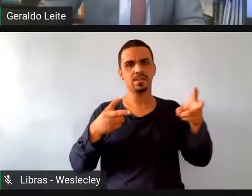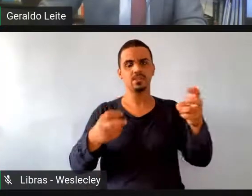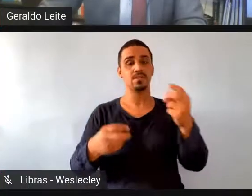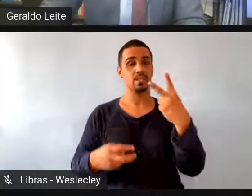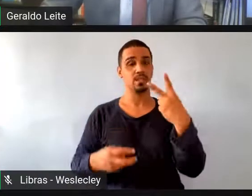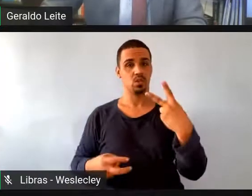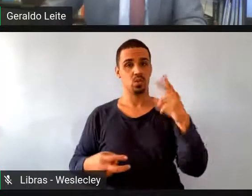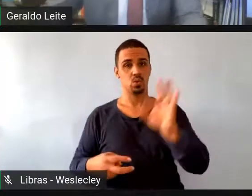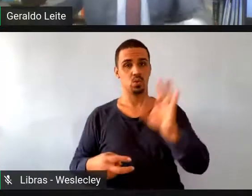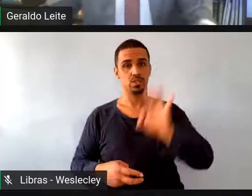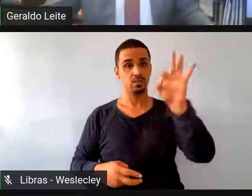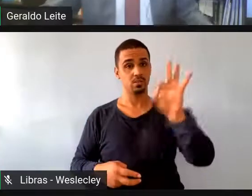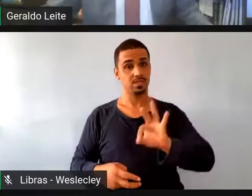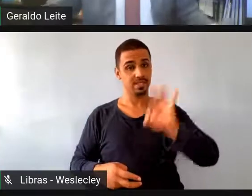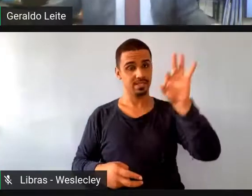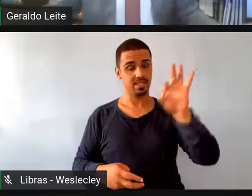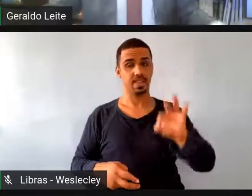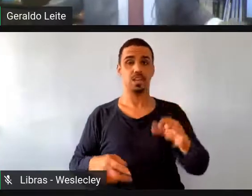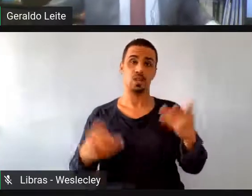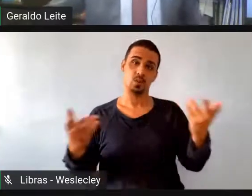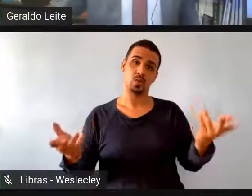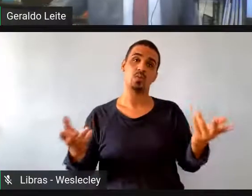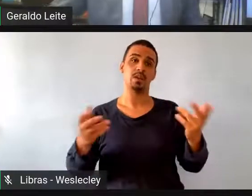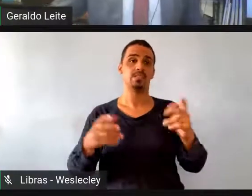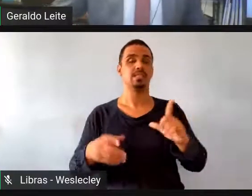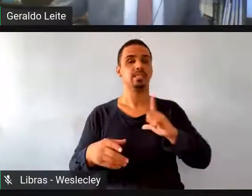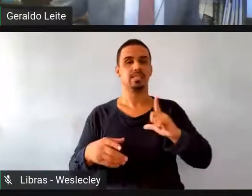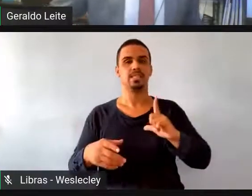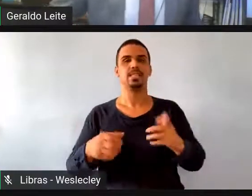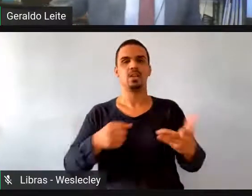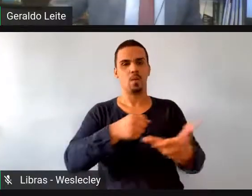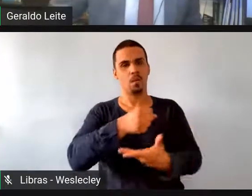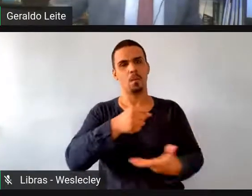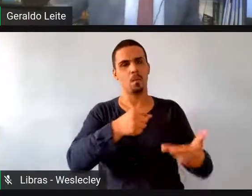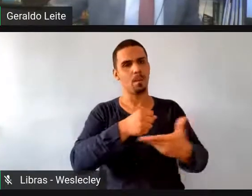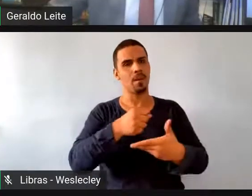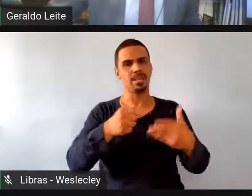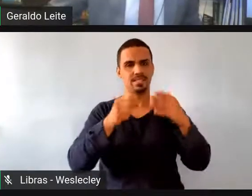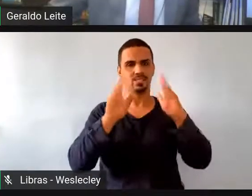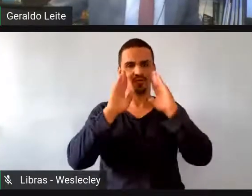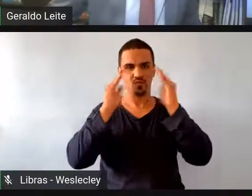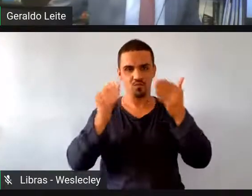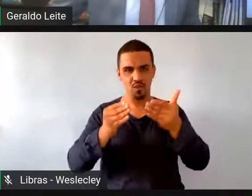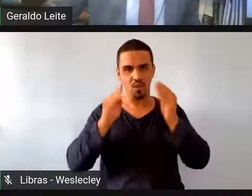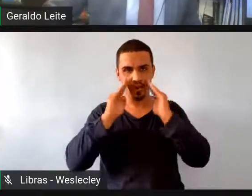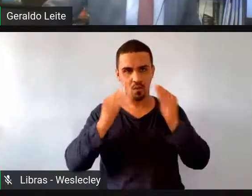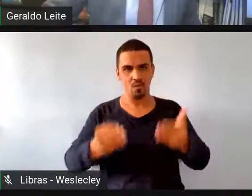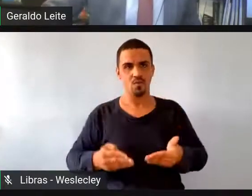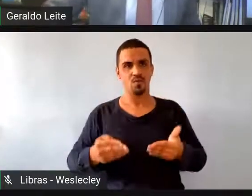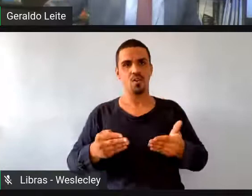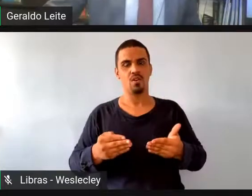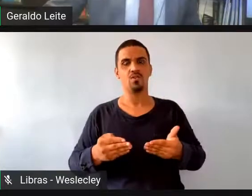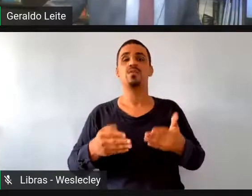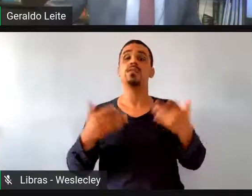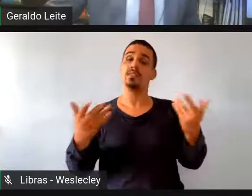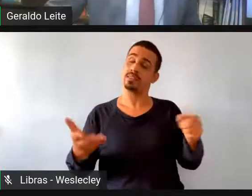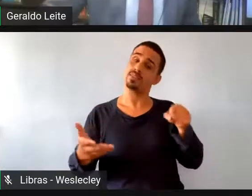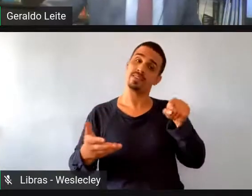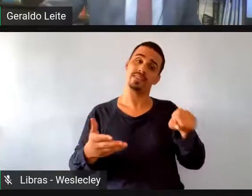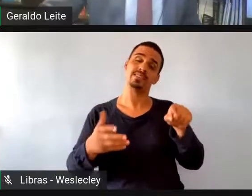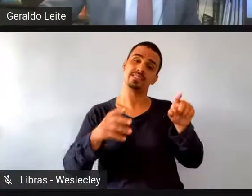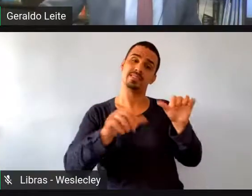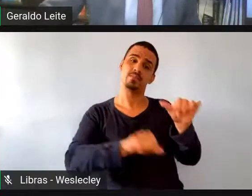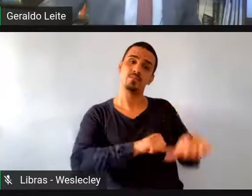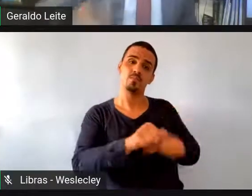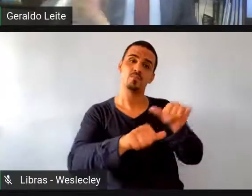2%, mas como ele incide sobre bases muito distintas, essa base sobre a qual incide desmonta qualquer